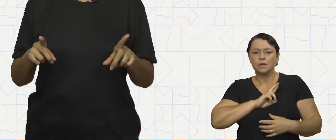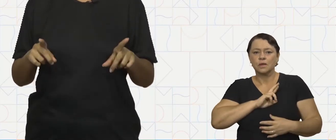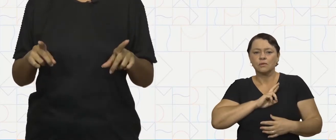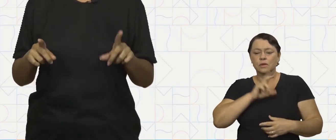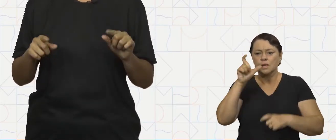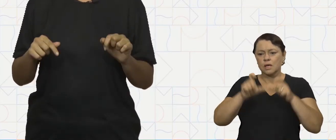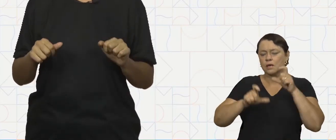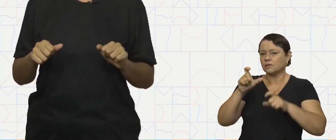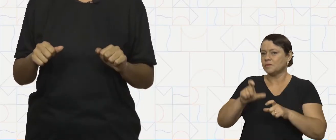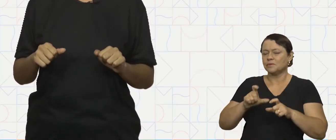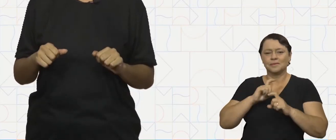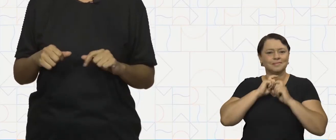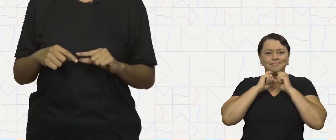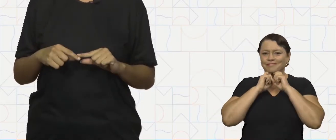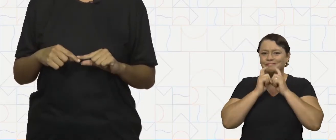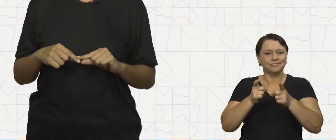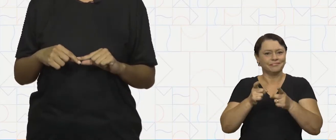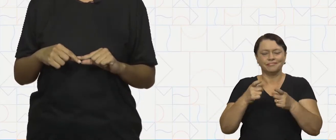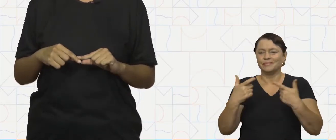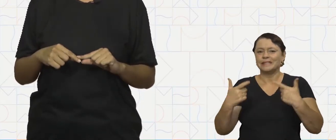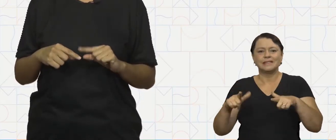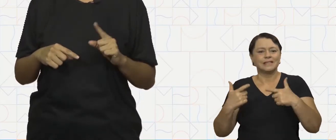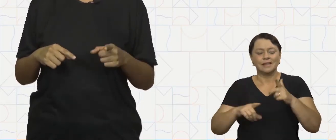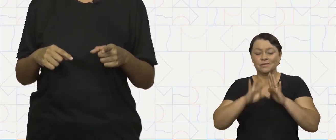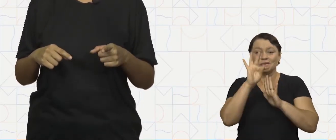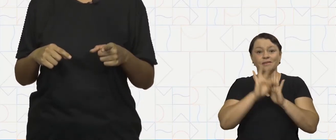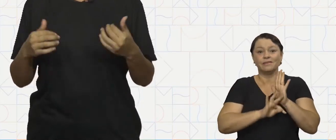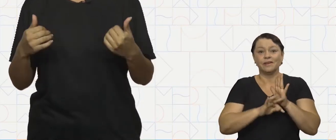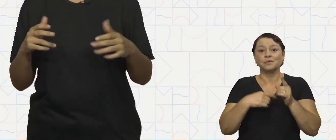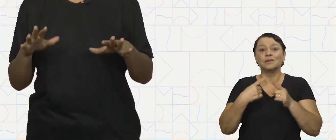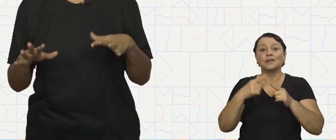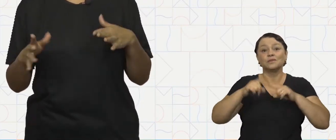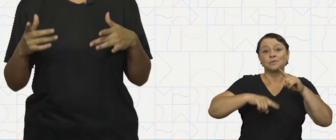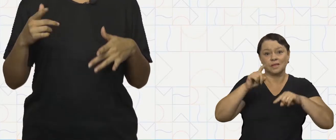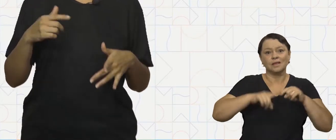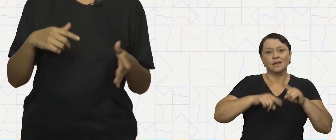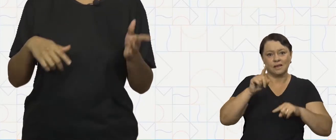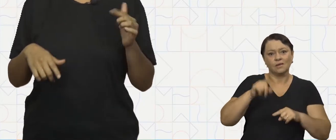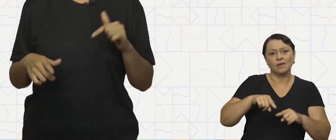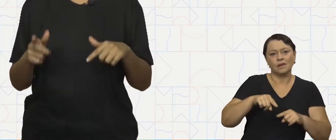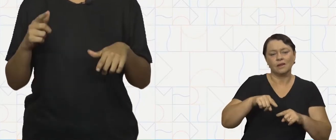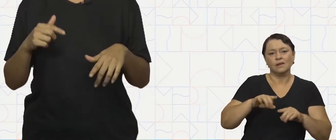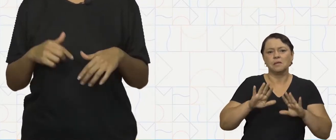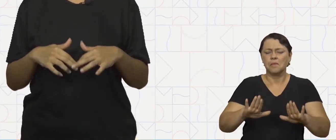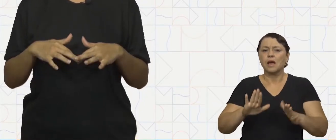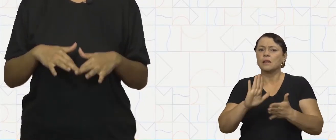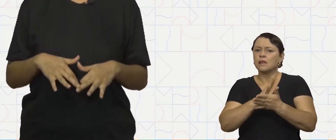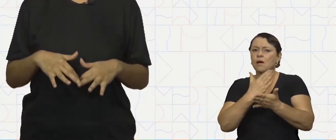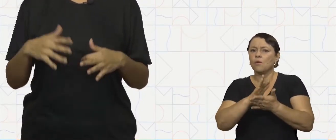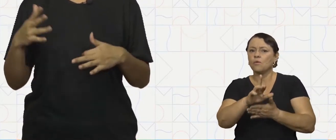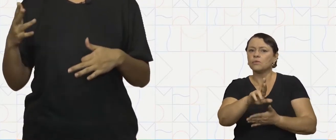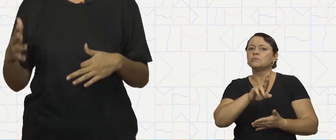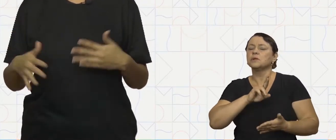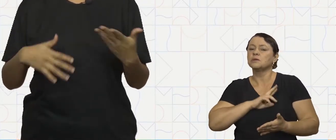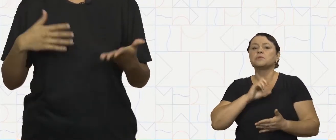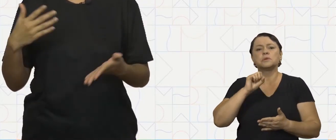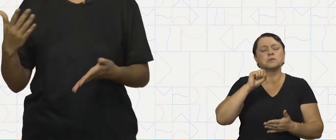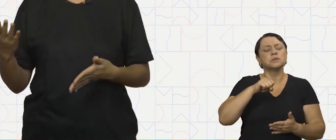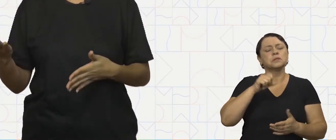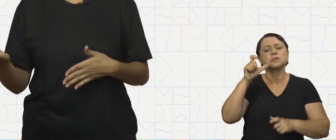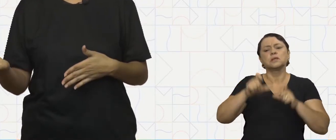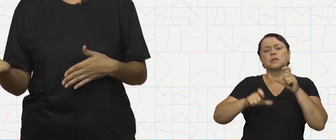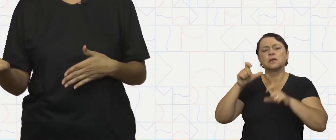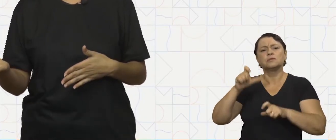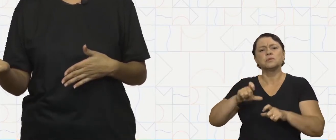não conseguiriam realizar o experimento com sucesso, certo? Mas eu também estou achando que alguns responderam que sim, que as pessoas